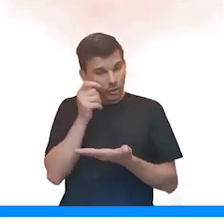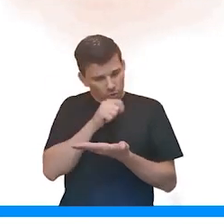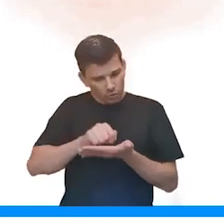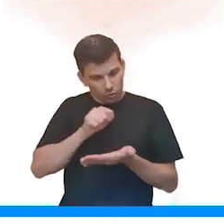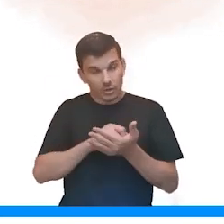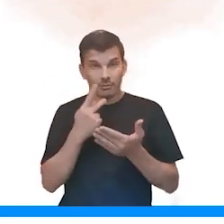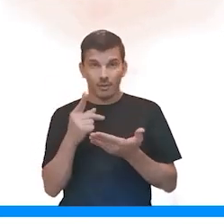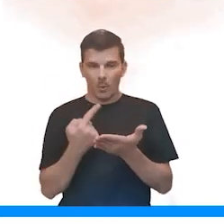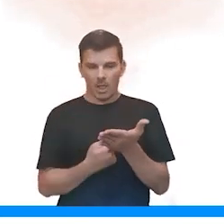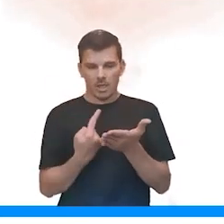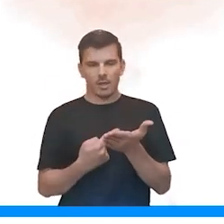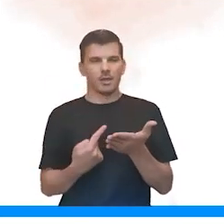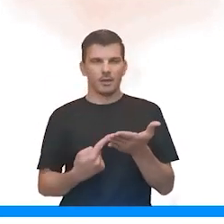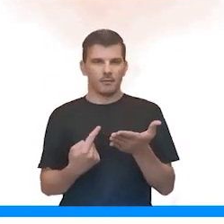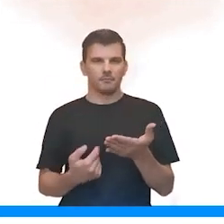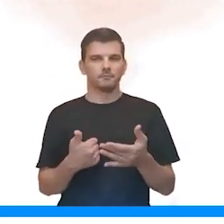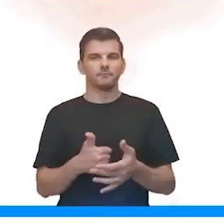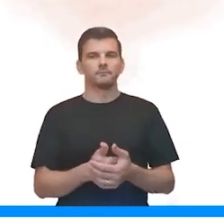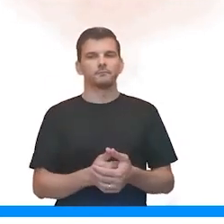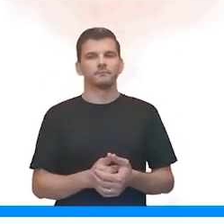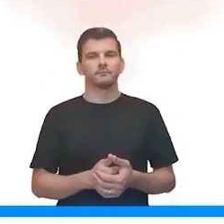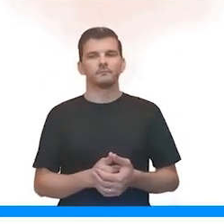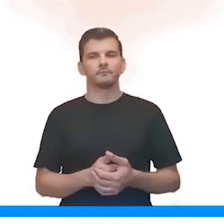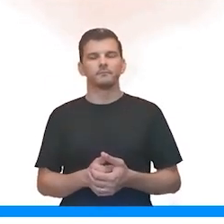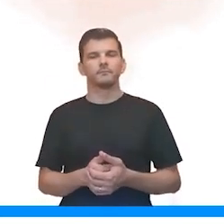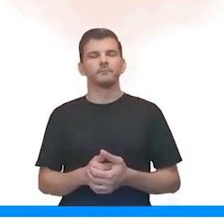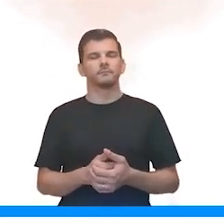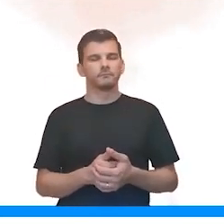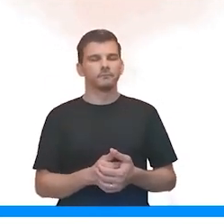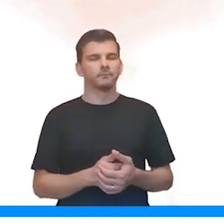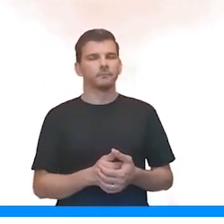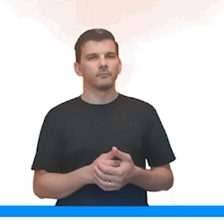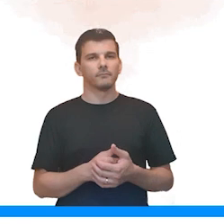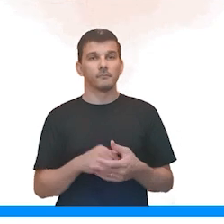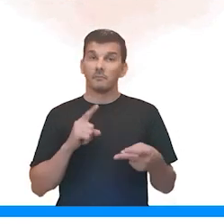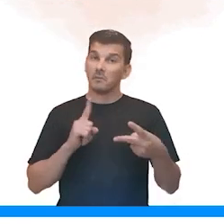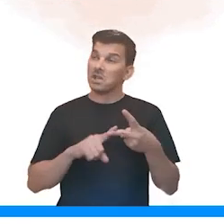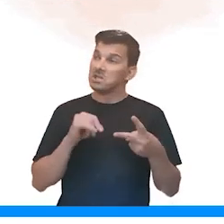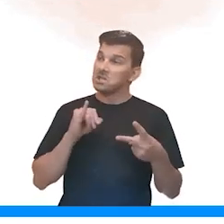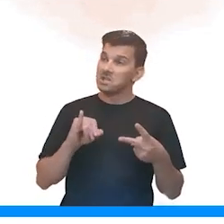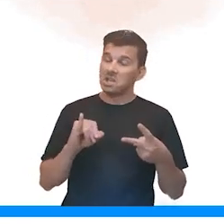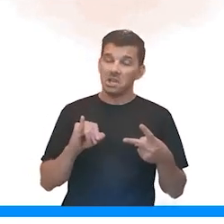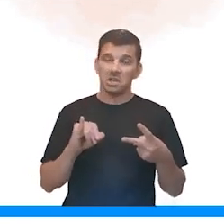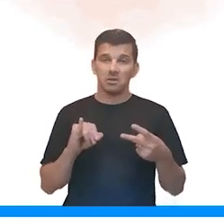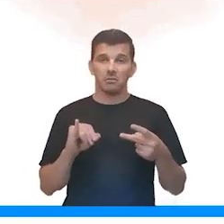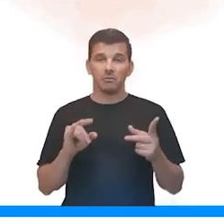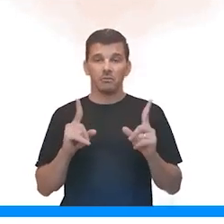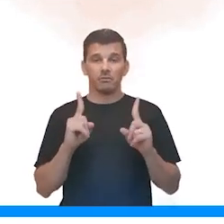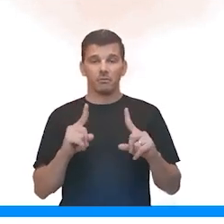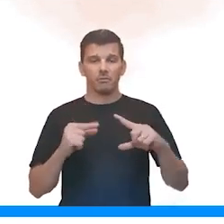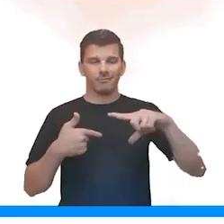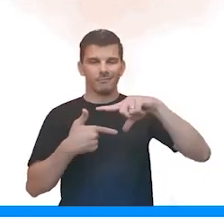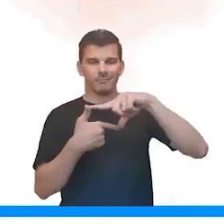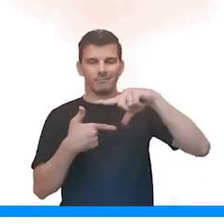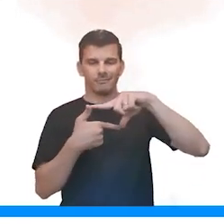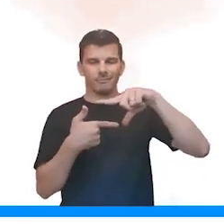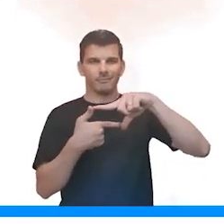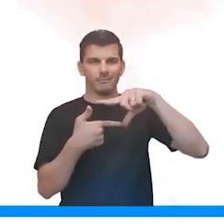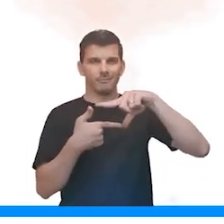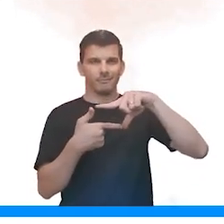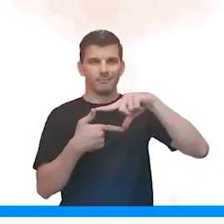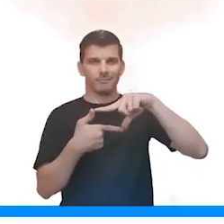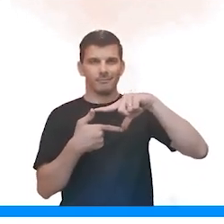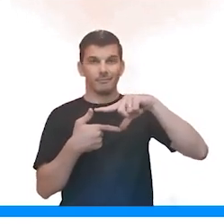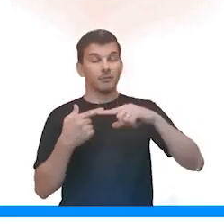triângulo. Vou botar um pontinho aqui. Triângulo é essa. Beleza? Agora, se fosse